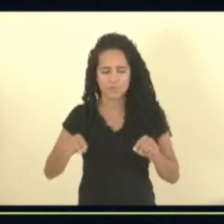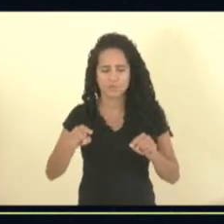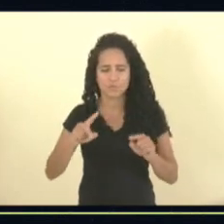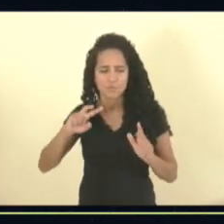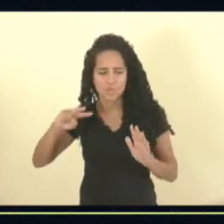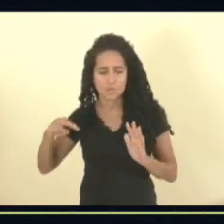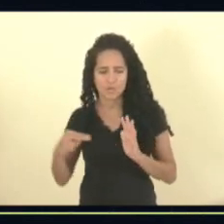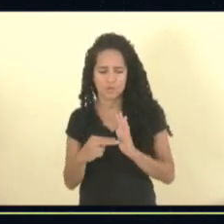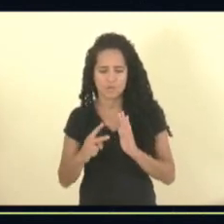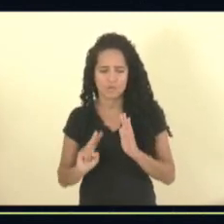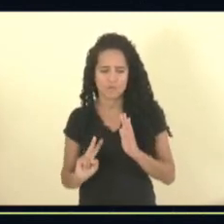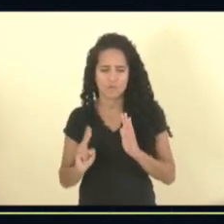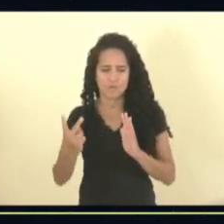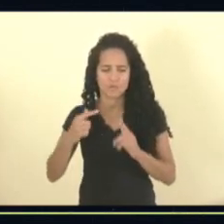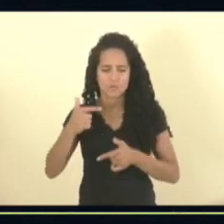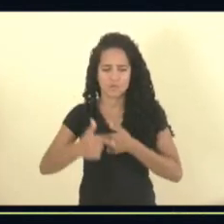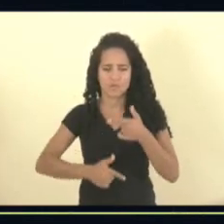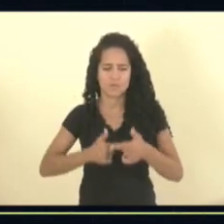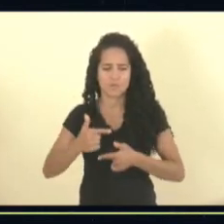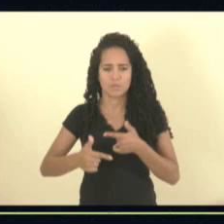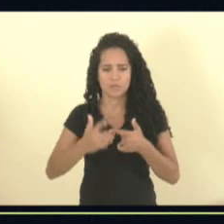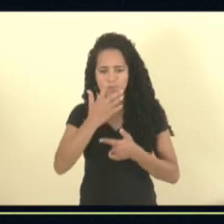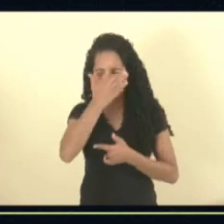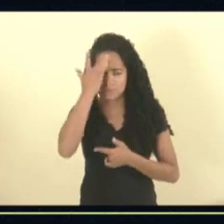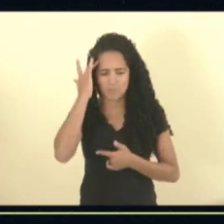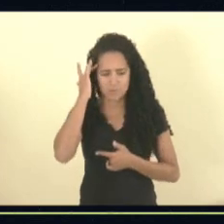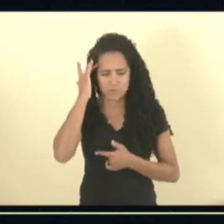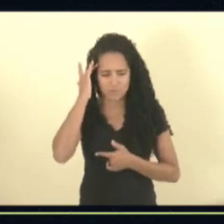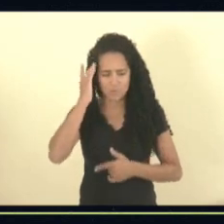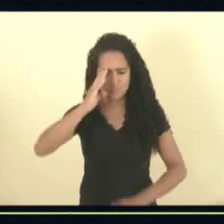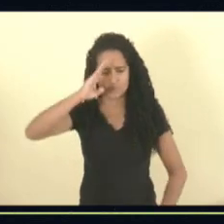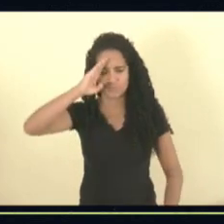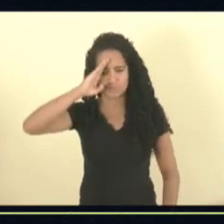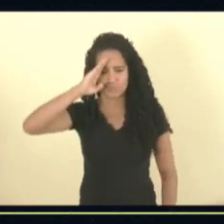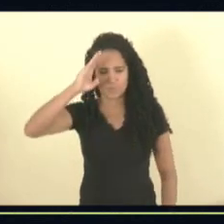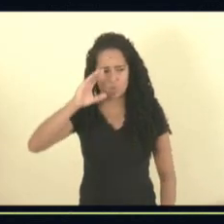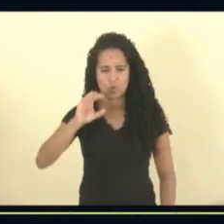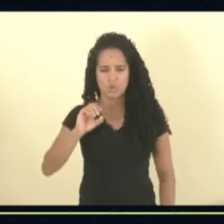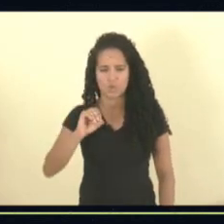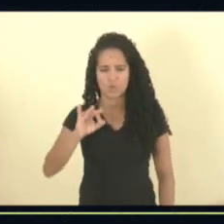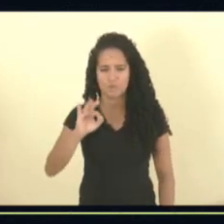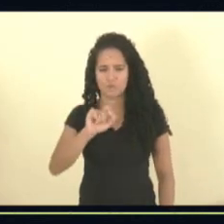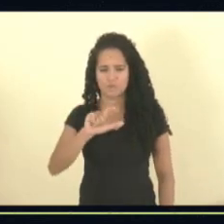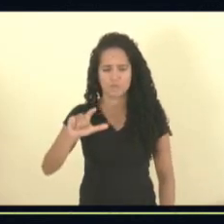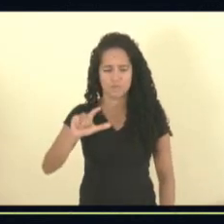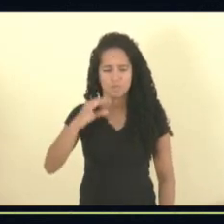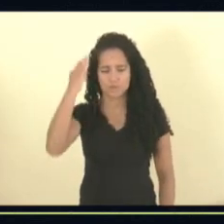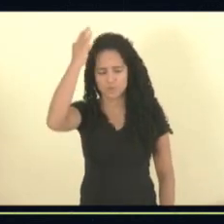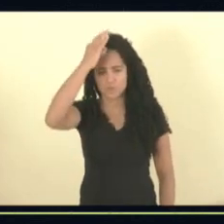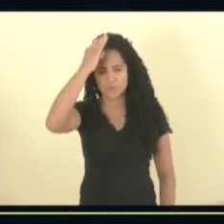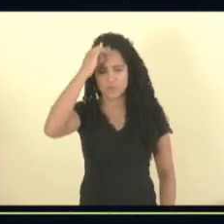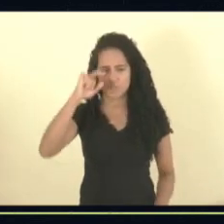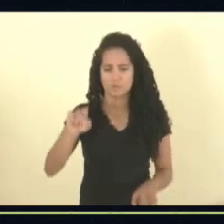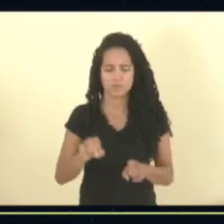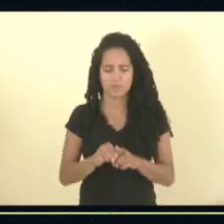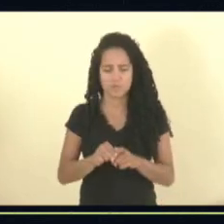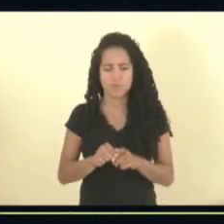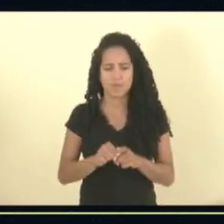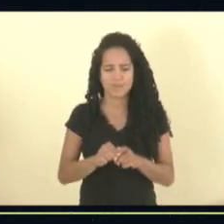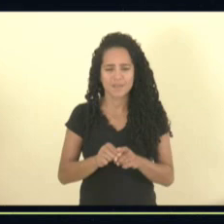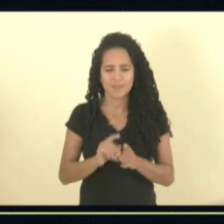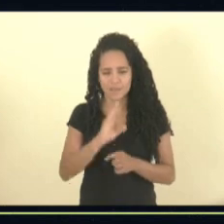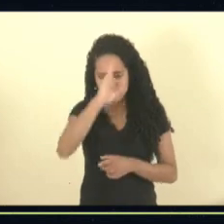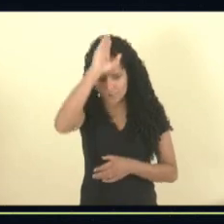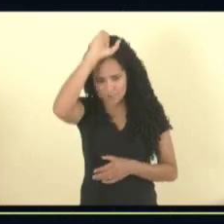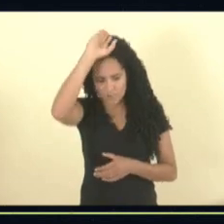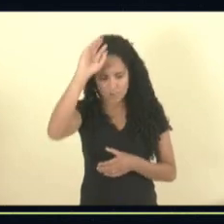valorização ao trabalho desenvolvido pelos oficiais e praças da Polícia Militar do Estado do Espírito Santo, bem como do Corpo de Bombeiros Militar